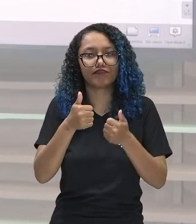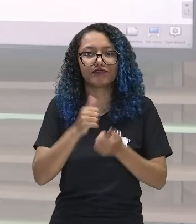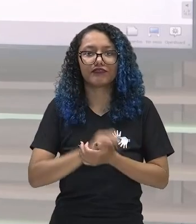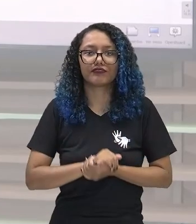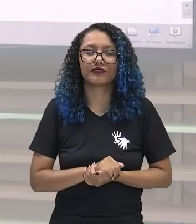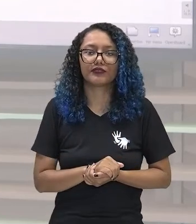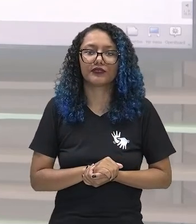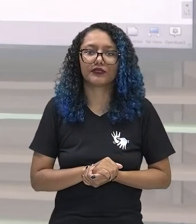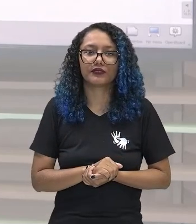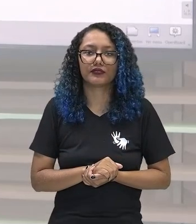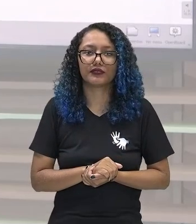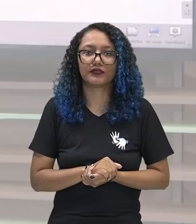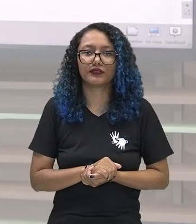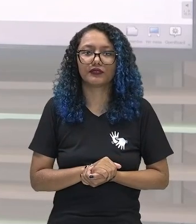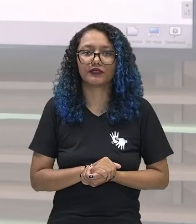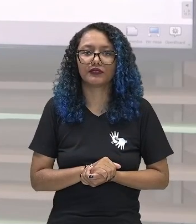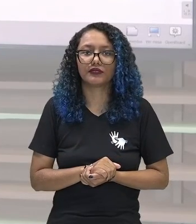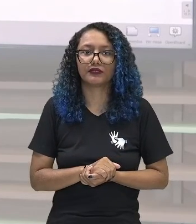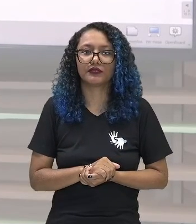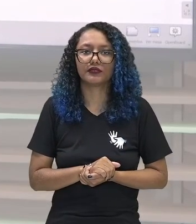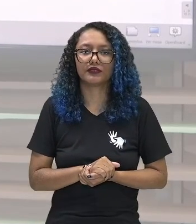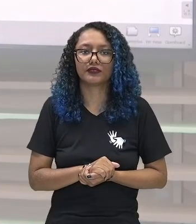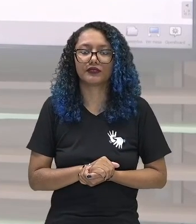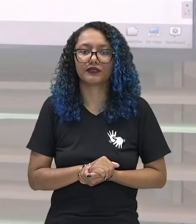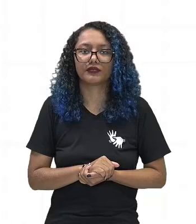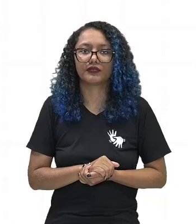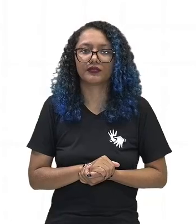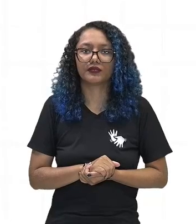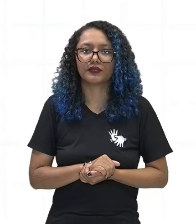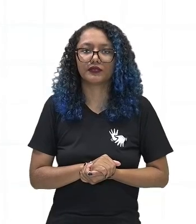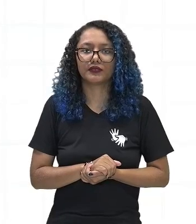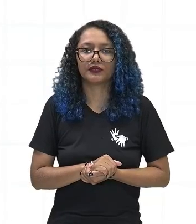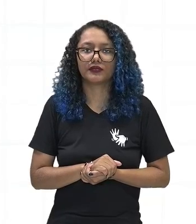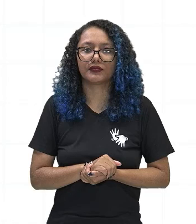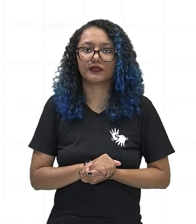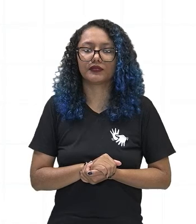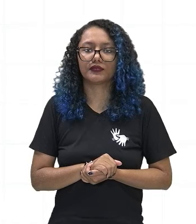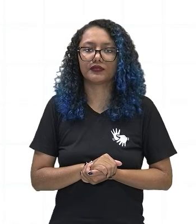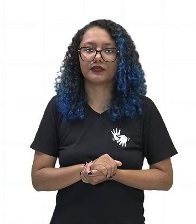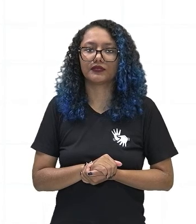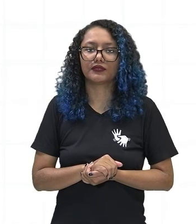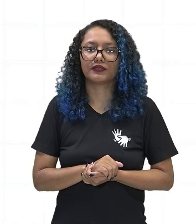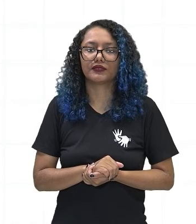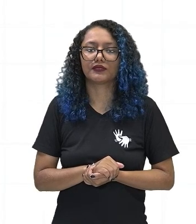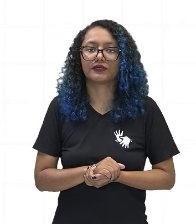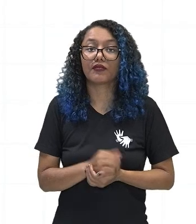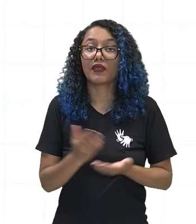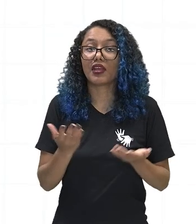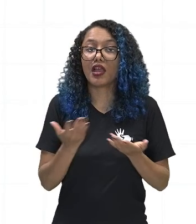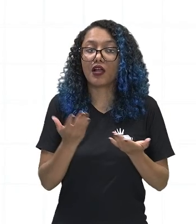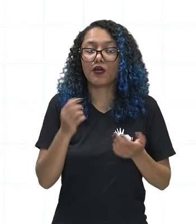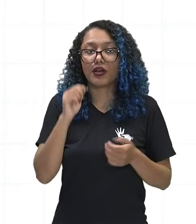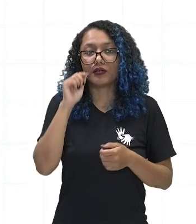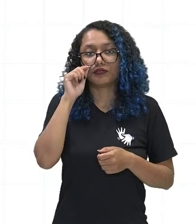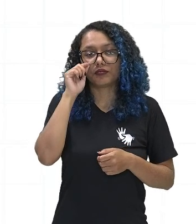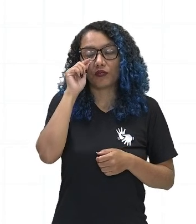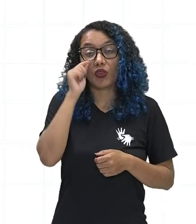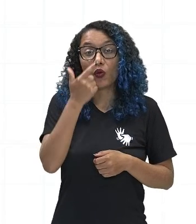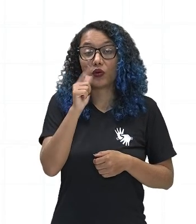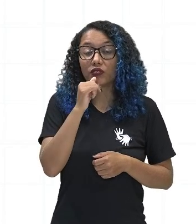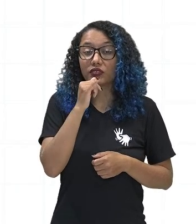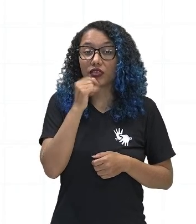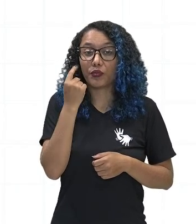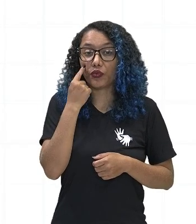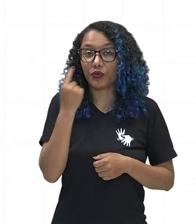mais sobre as campanhas eleitorais. Podemos ver, então? Então, as campanhas... Agora, o outro exemplo, que é a